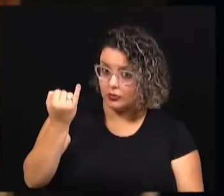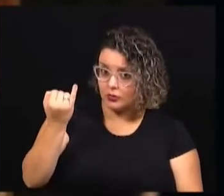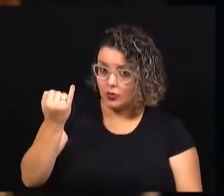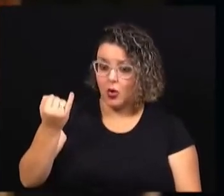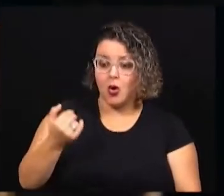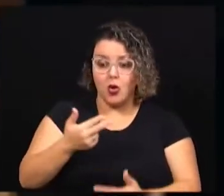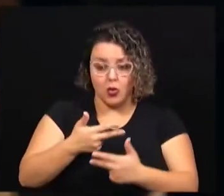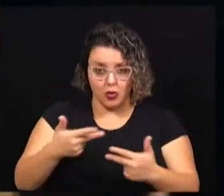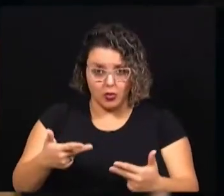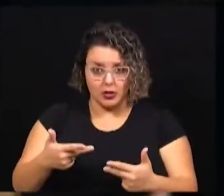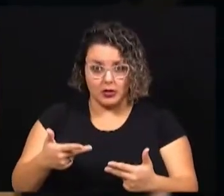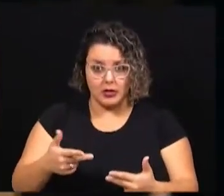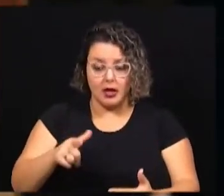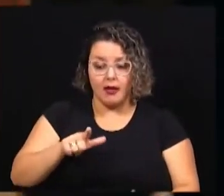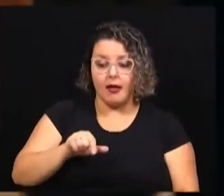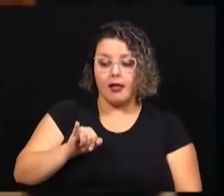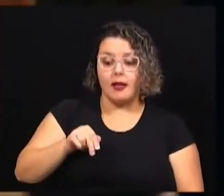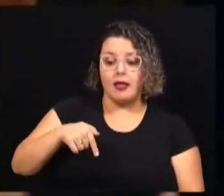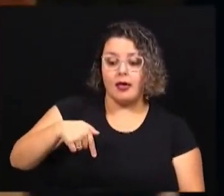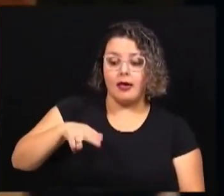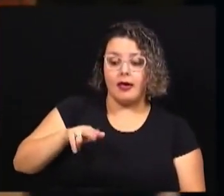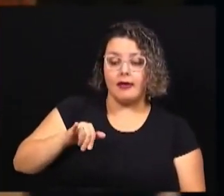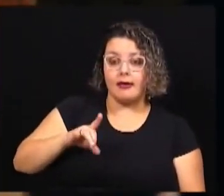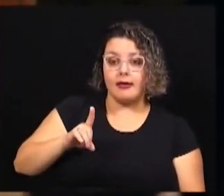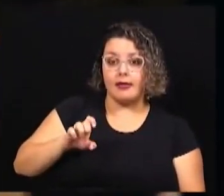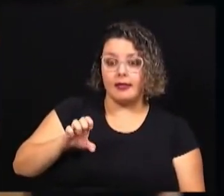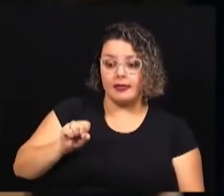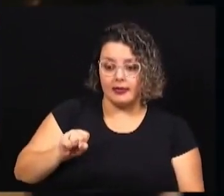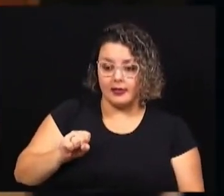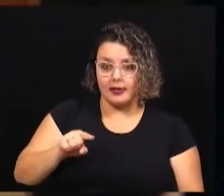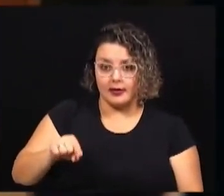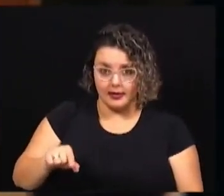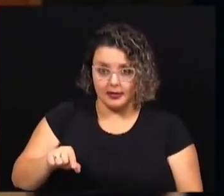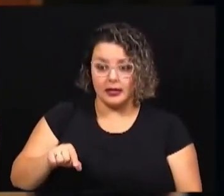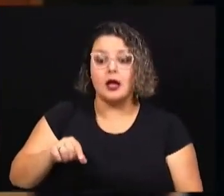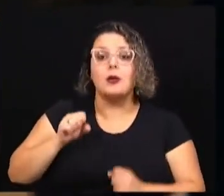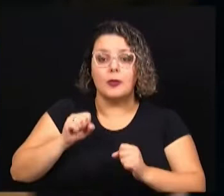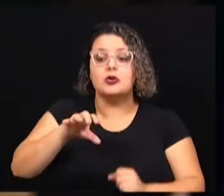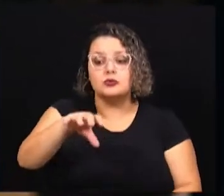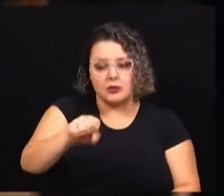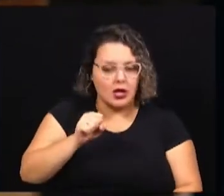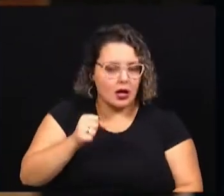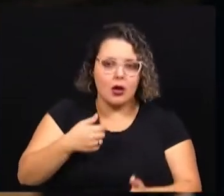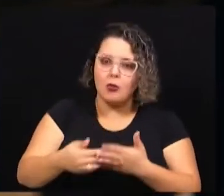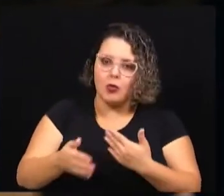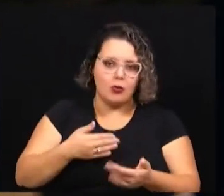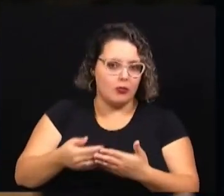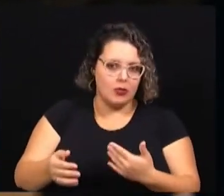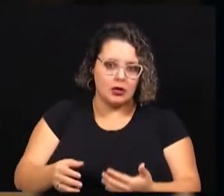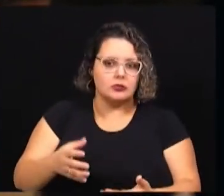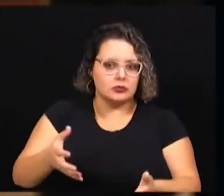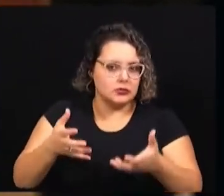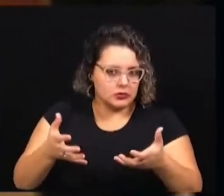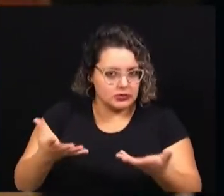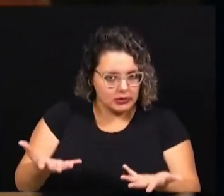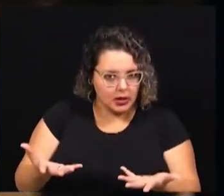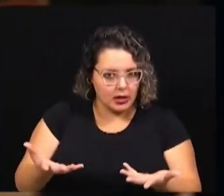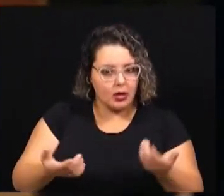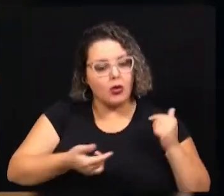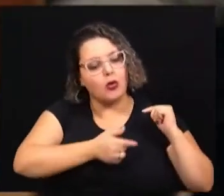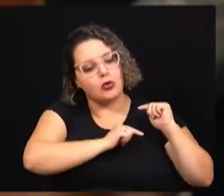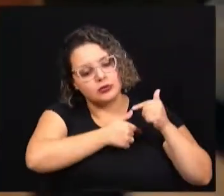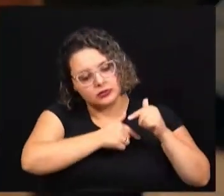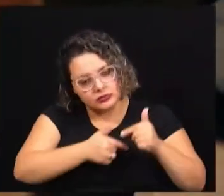que seja algo que você tenha liquidez. Você consegue botar a mão a hora que você quiser, tá? Então, coisas conservadoras